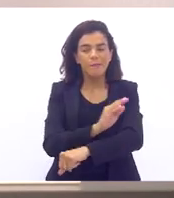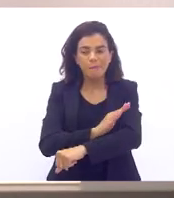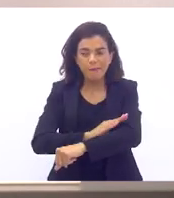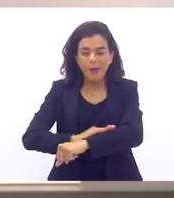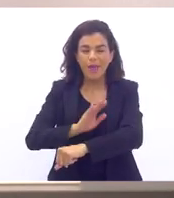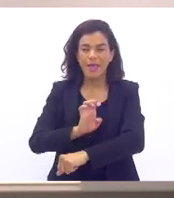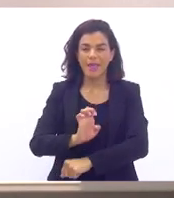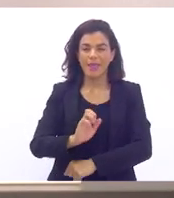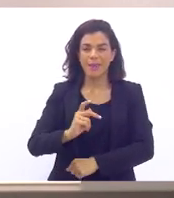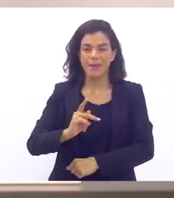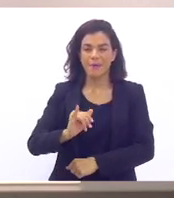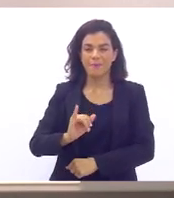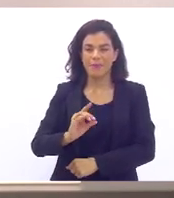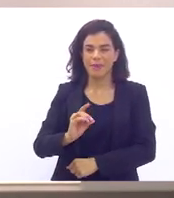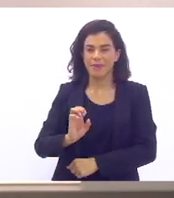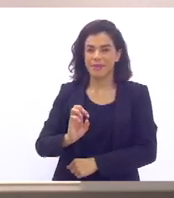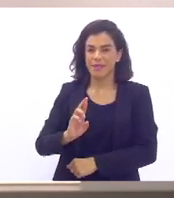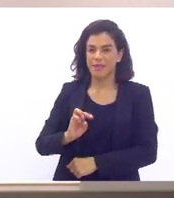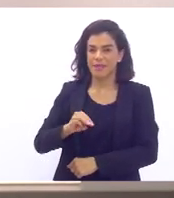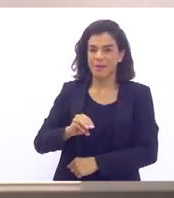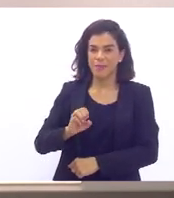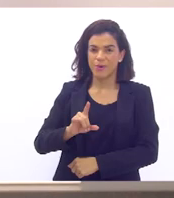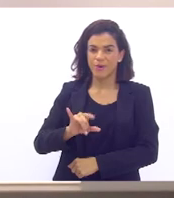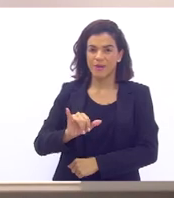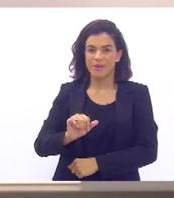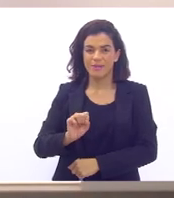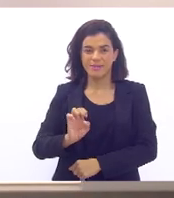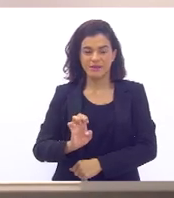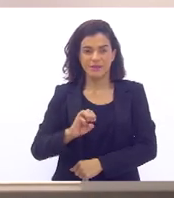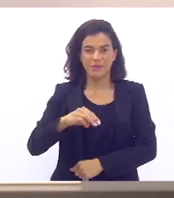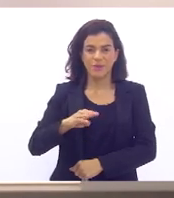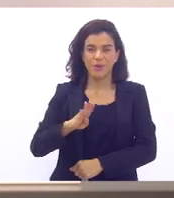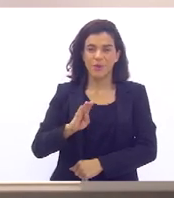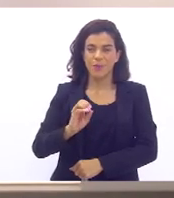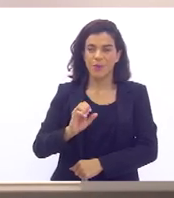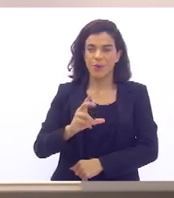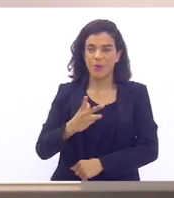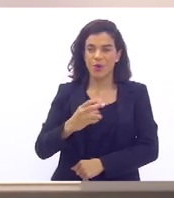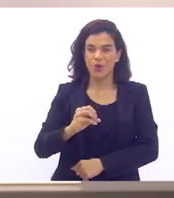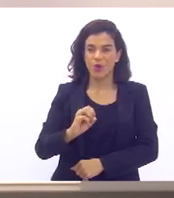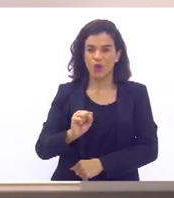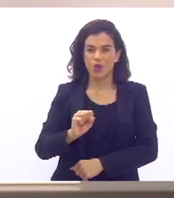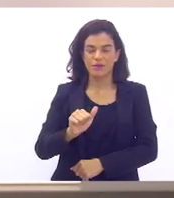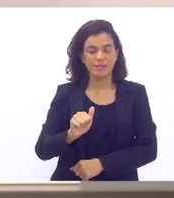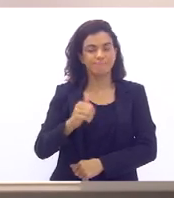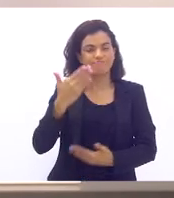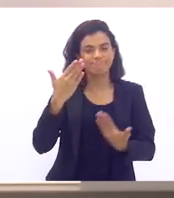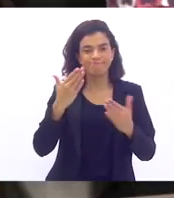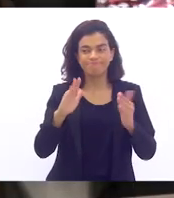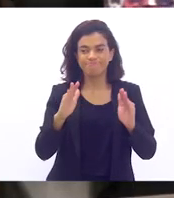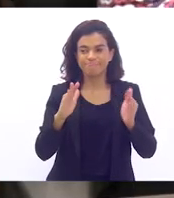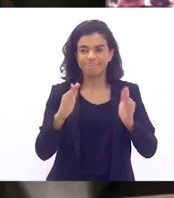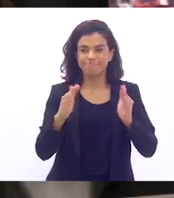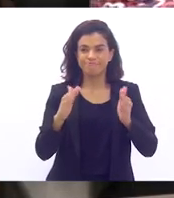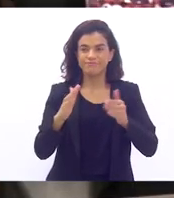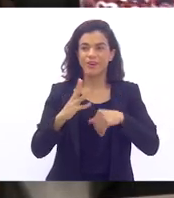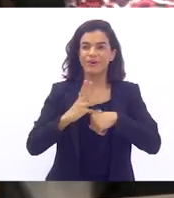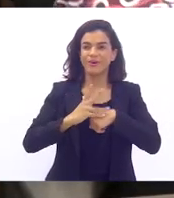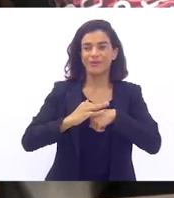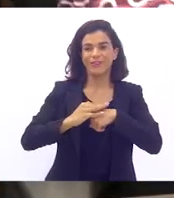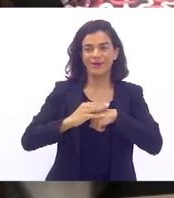muito dos honra a sua presença Muito obrigado Parabéns pela cidade enfrentamento de uma doença Rara